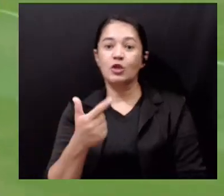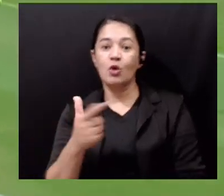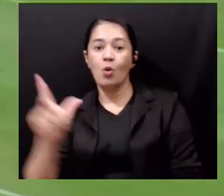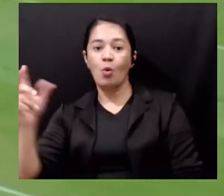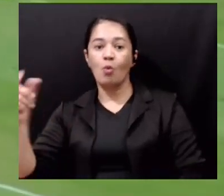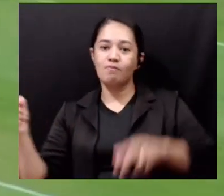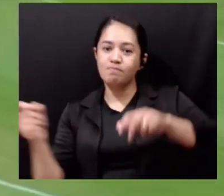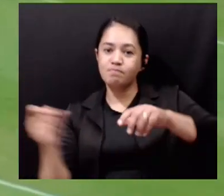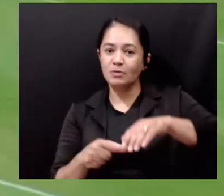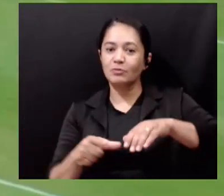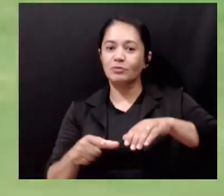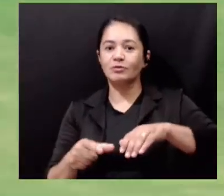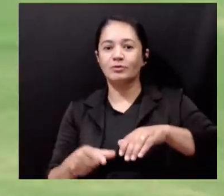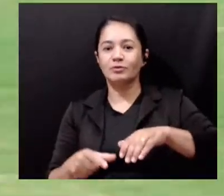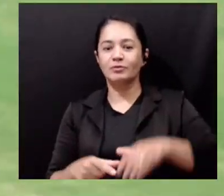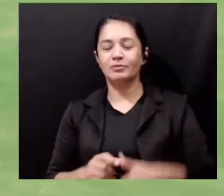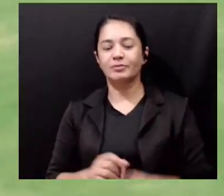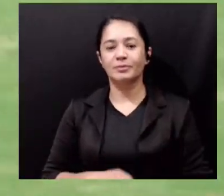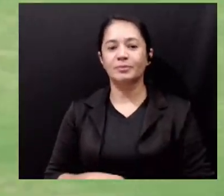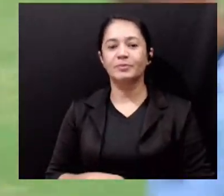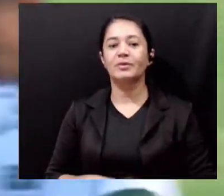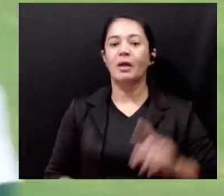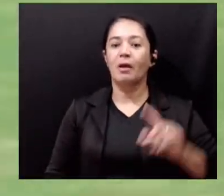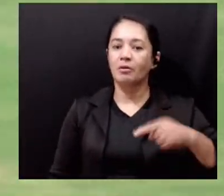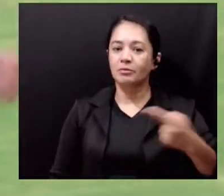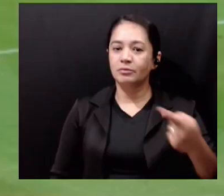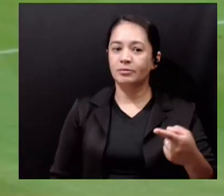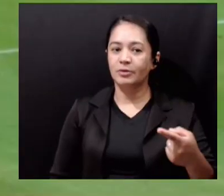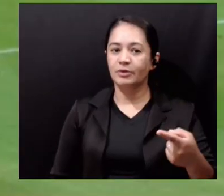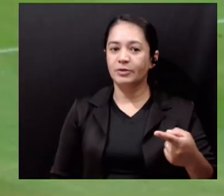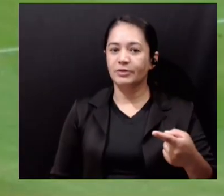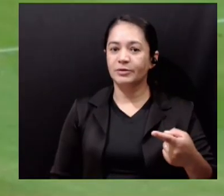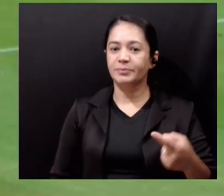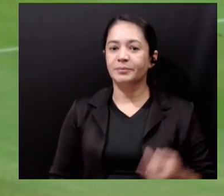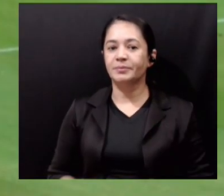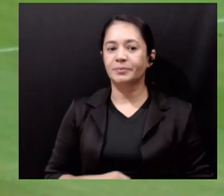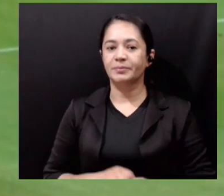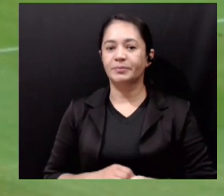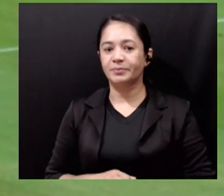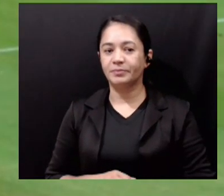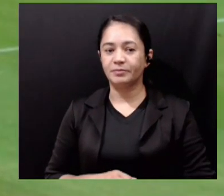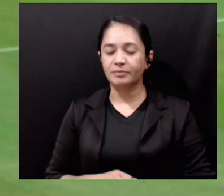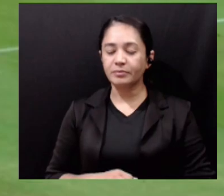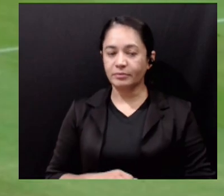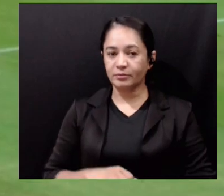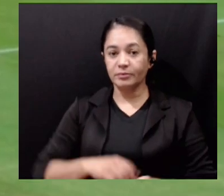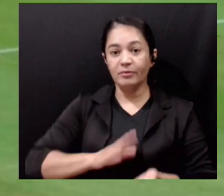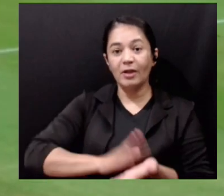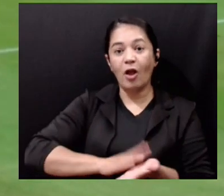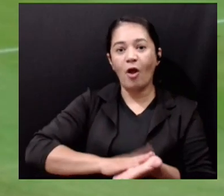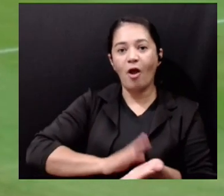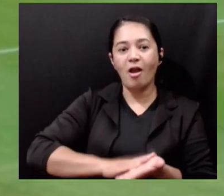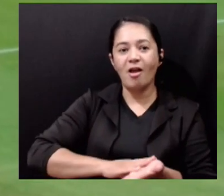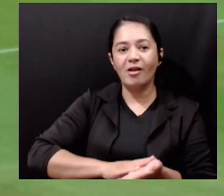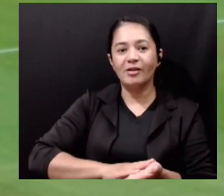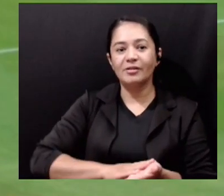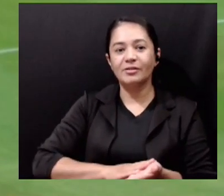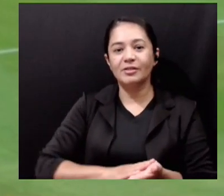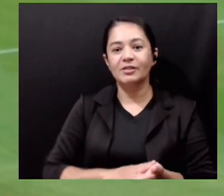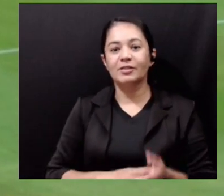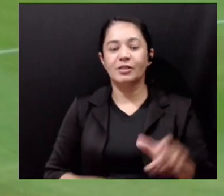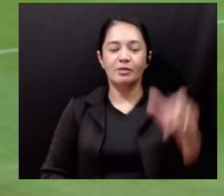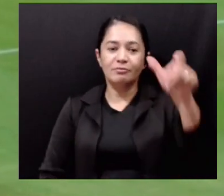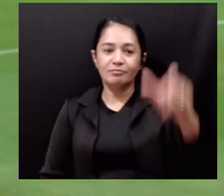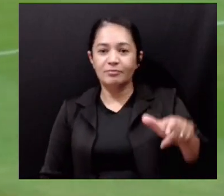7 pontepretano, depois do toque de Rafael Rodrigues. Na cobrança, o próprio atacante Jean Dias bateu firme